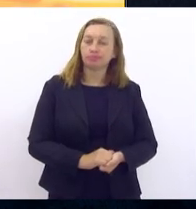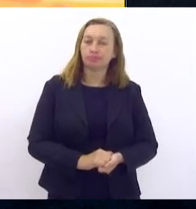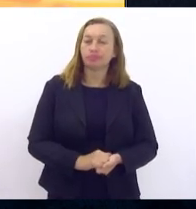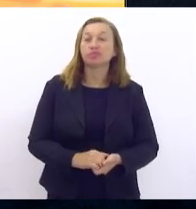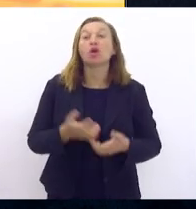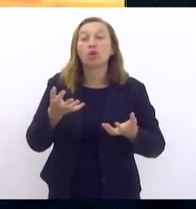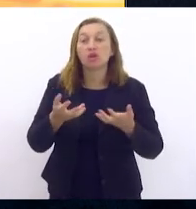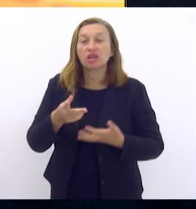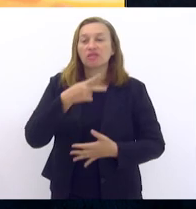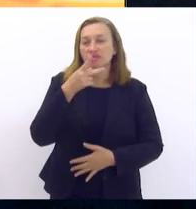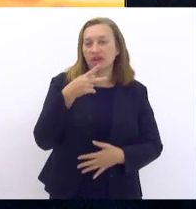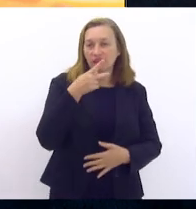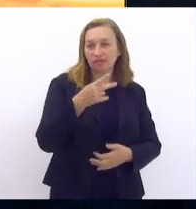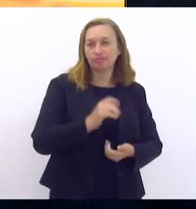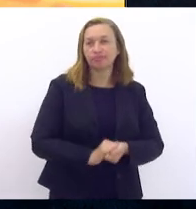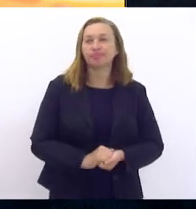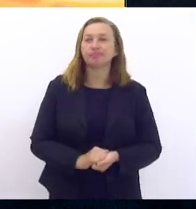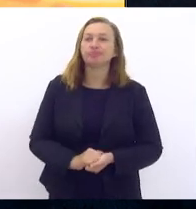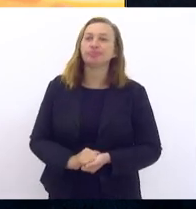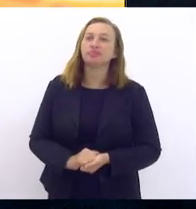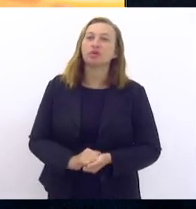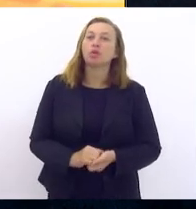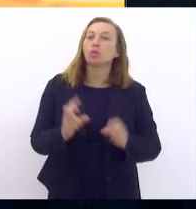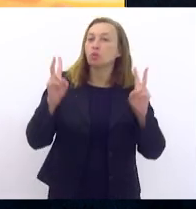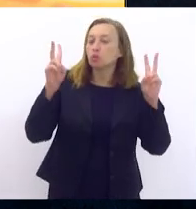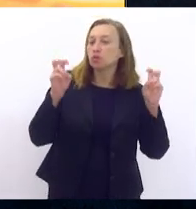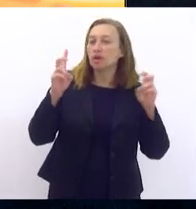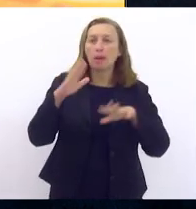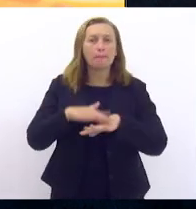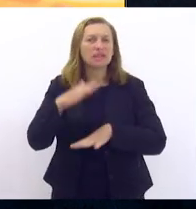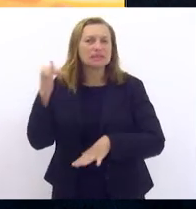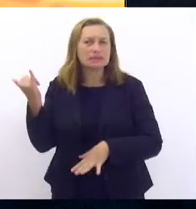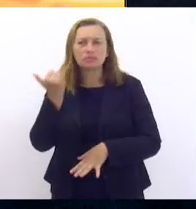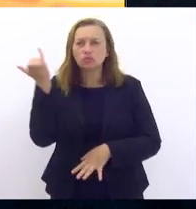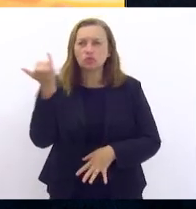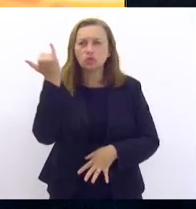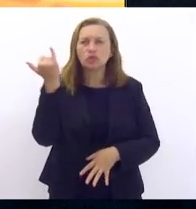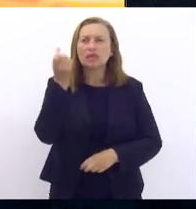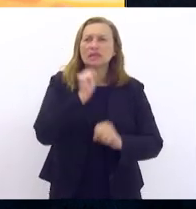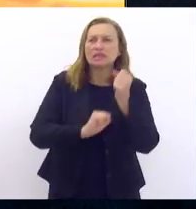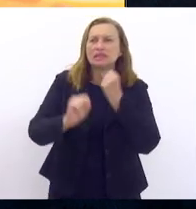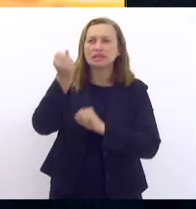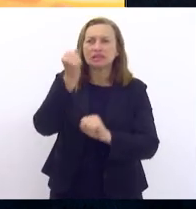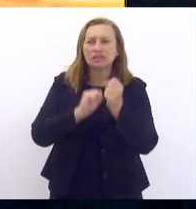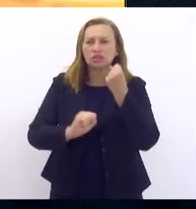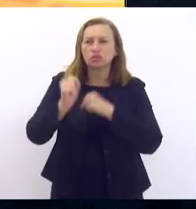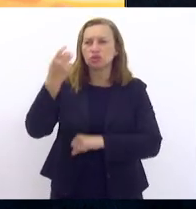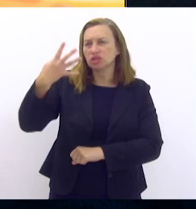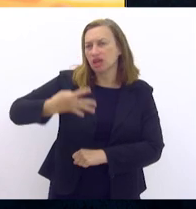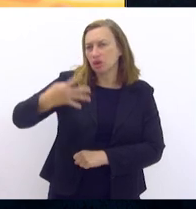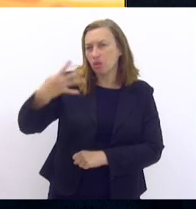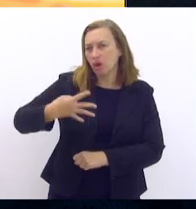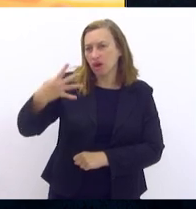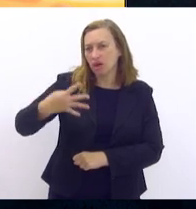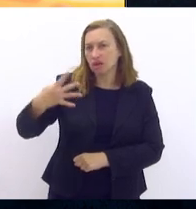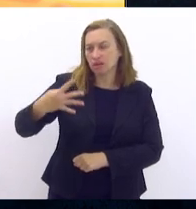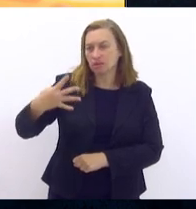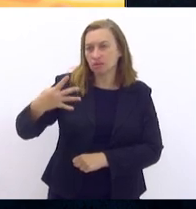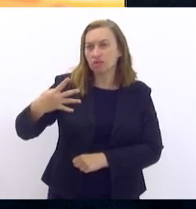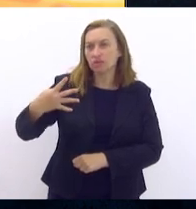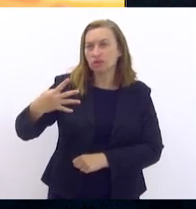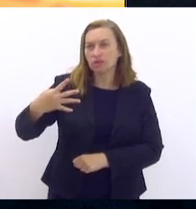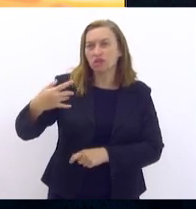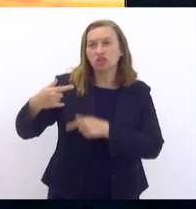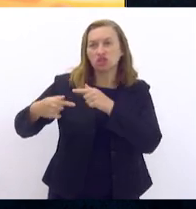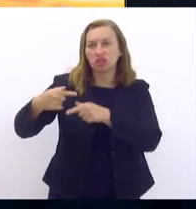E aí eu queria falar sobre o tema mais importante que é a indústria da quarta geração que pouca gente